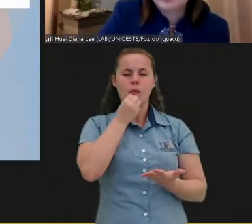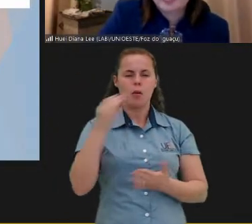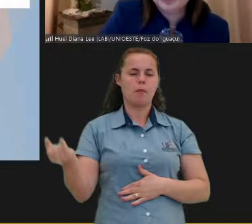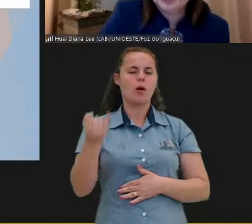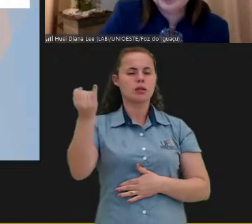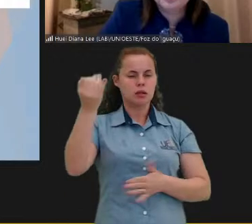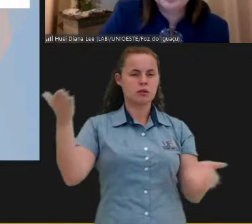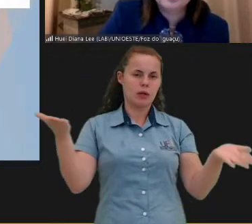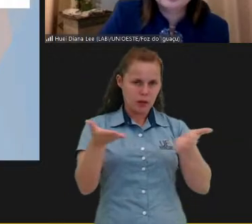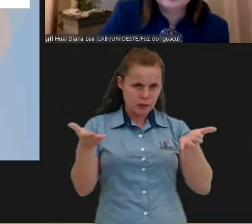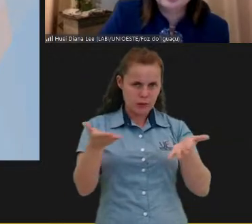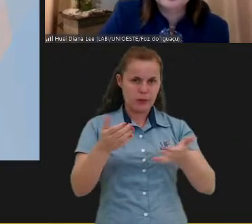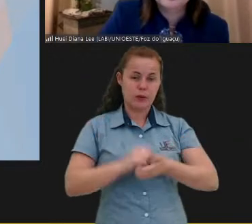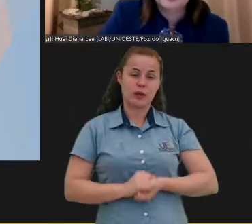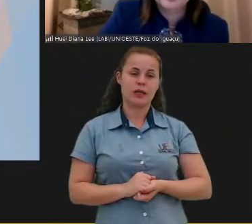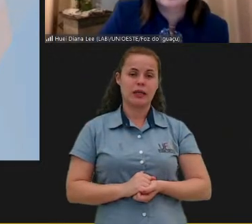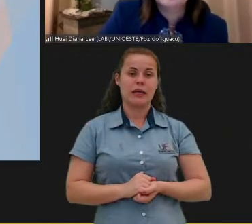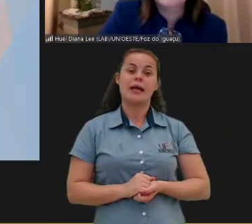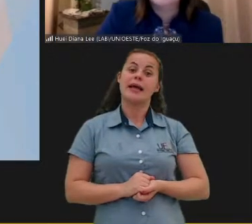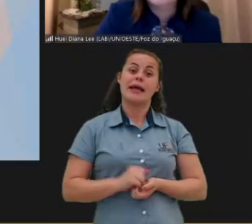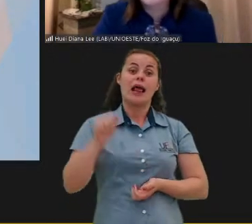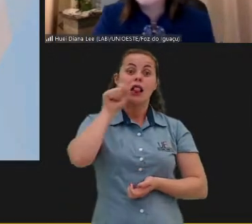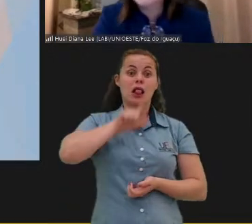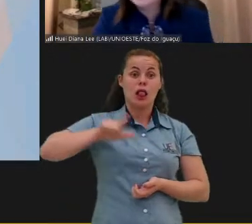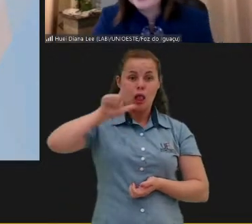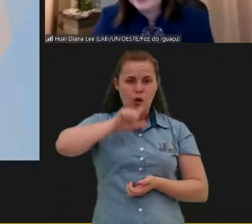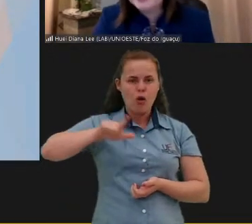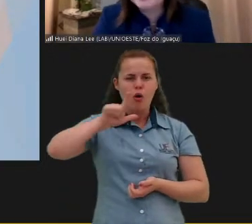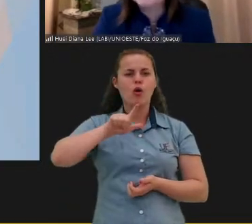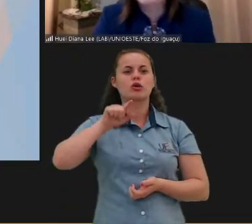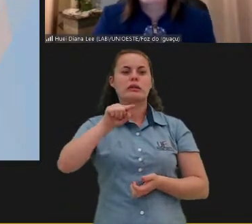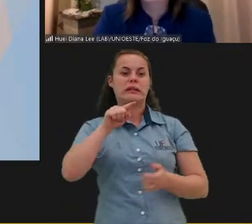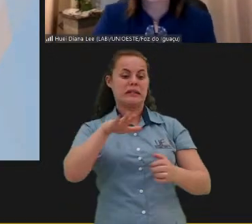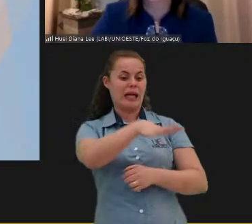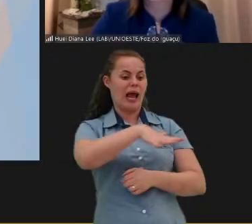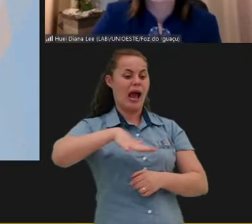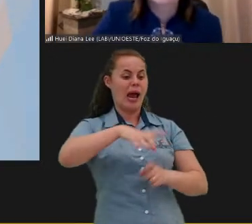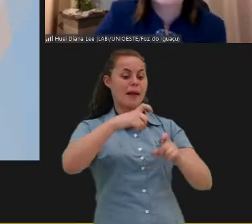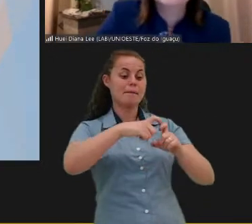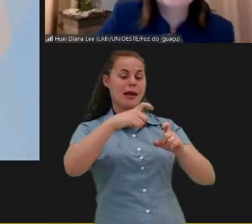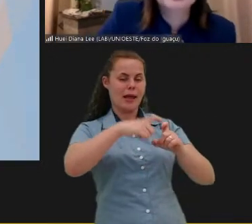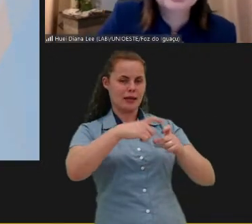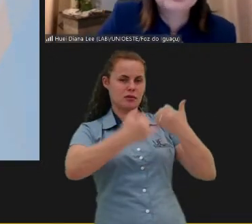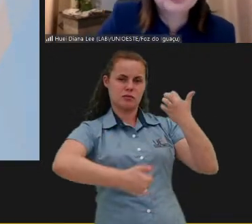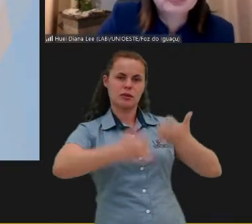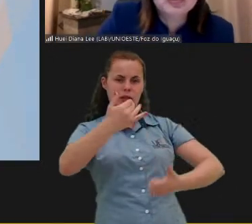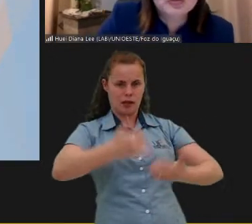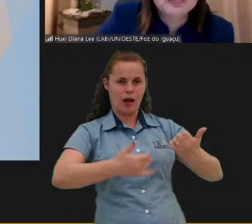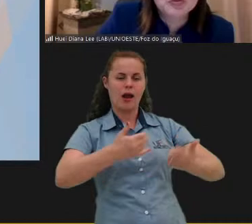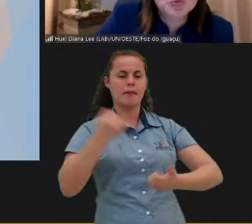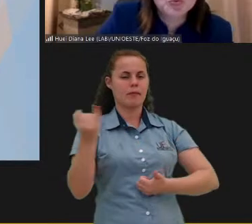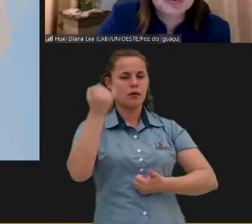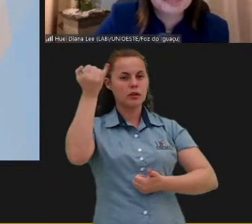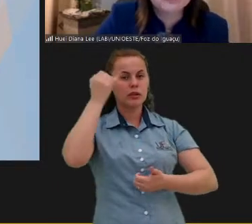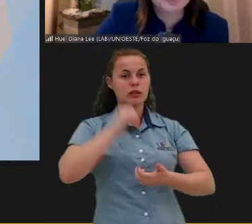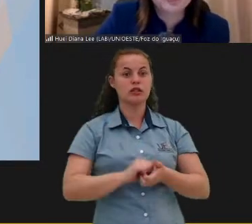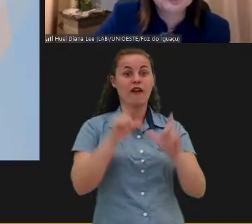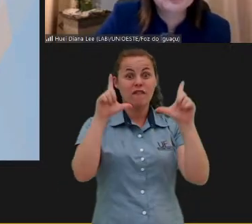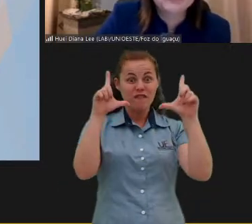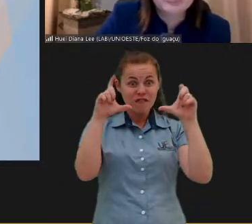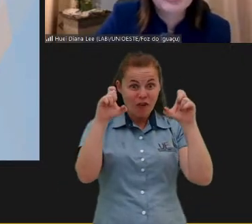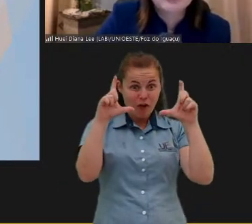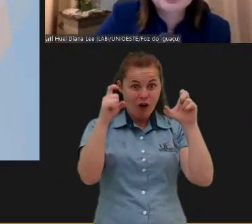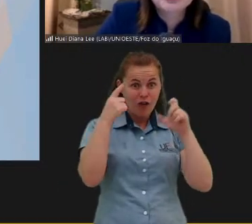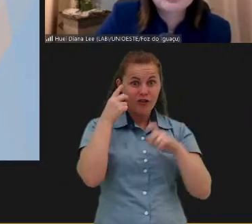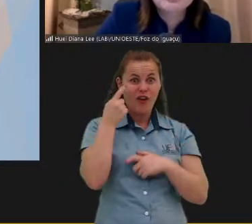E é claro que eu não poderia deixar de falar sobre aplicações na área médica, né? Aqui a gente está vendo uma figura, uma